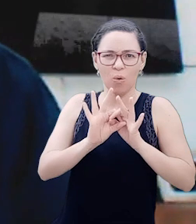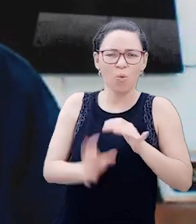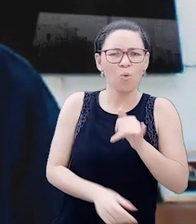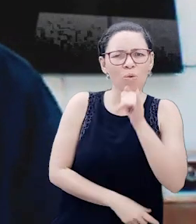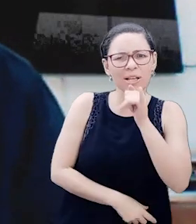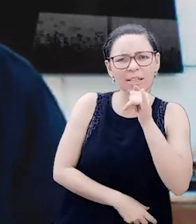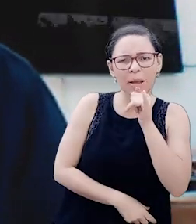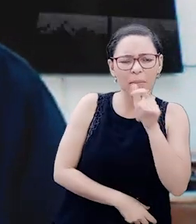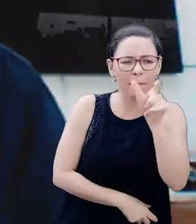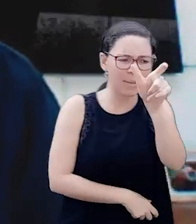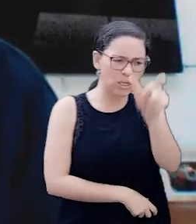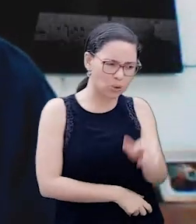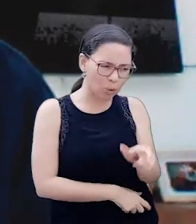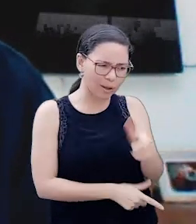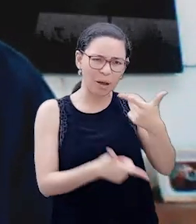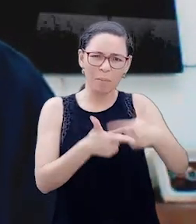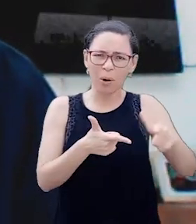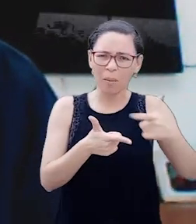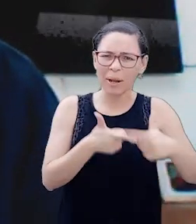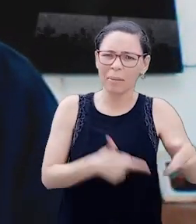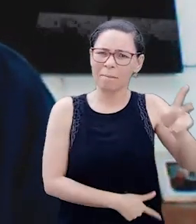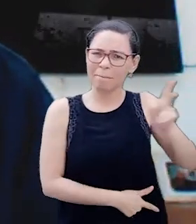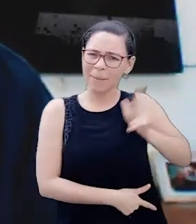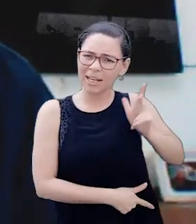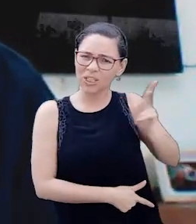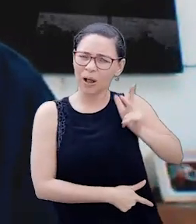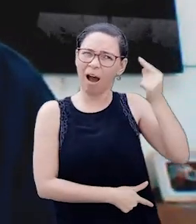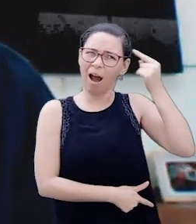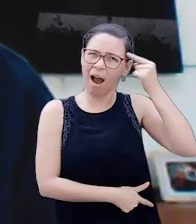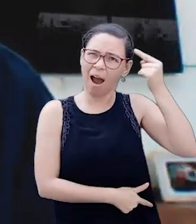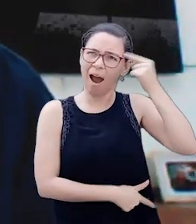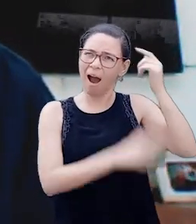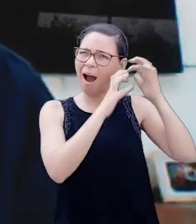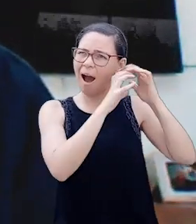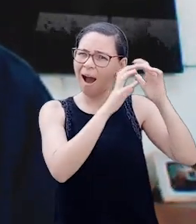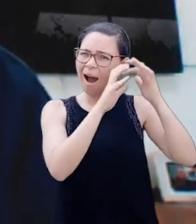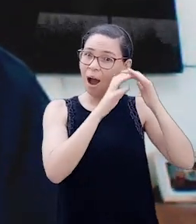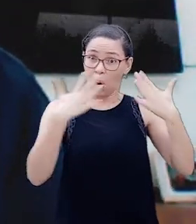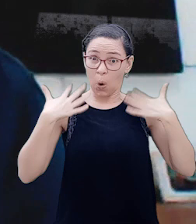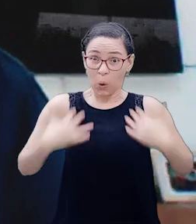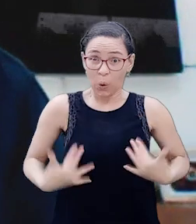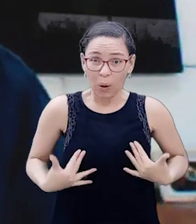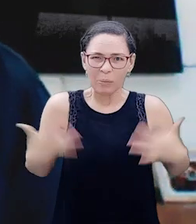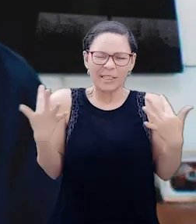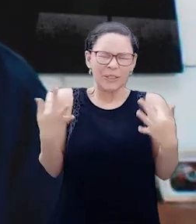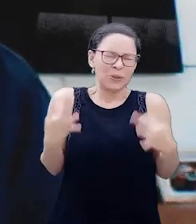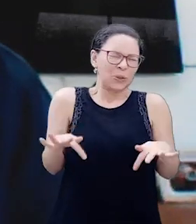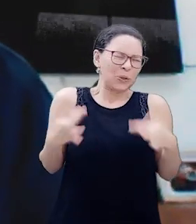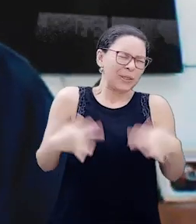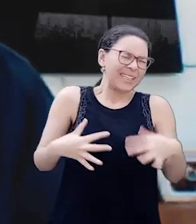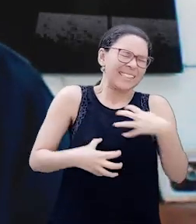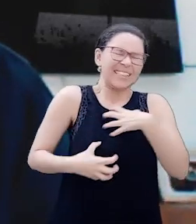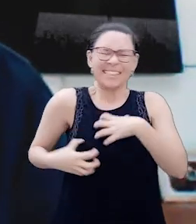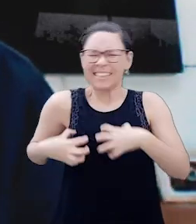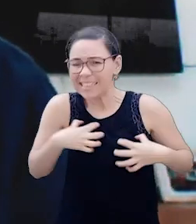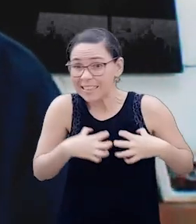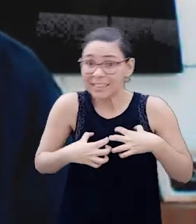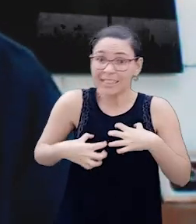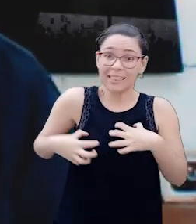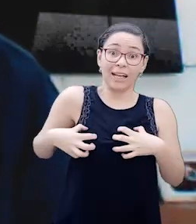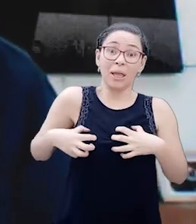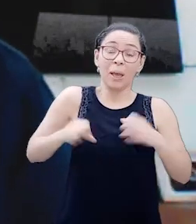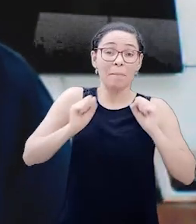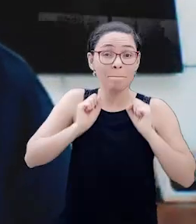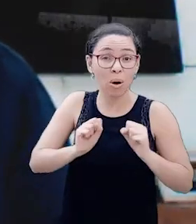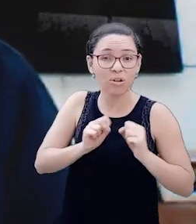estou trabalhando a mente. A psicologia do esporte e da atividade física também proporcionam que eu possa expressar graus